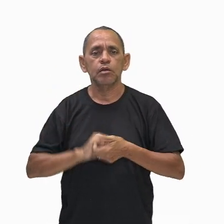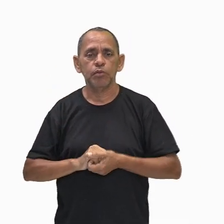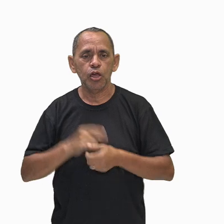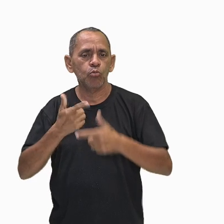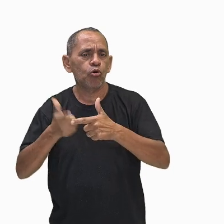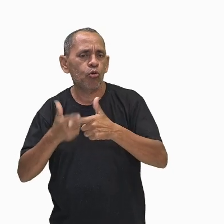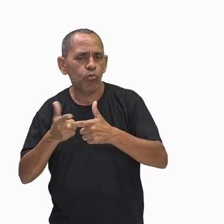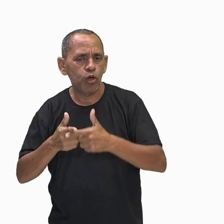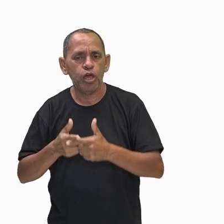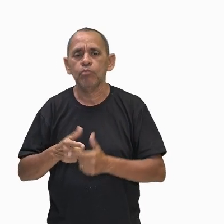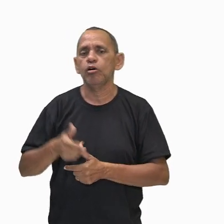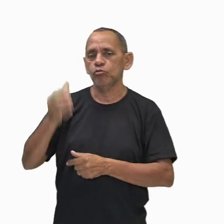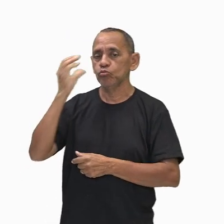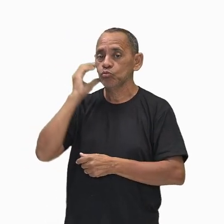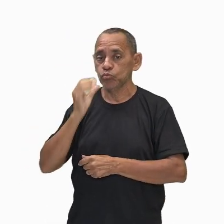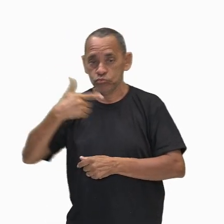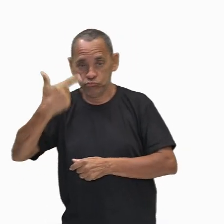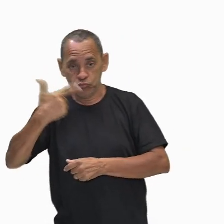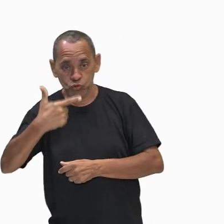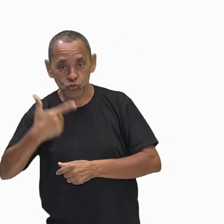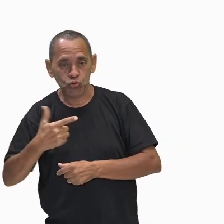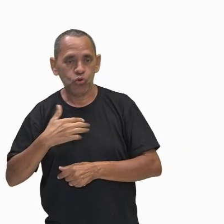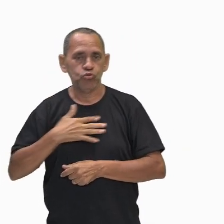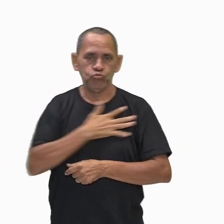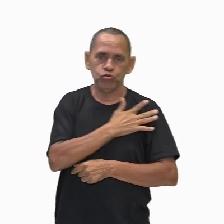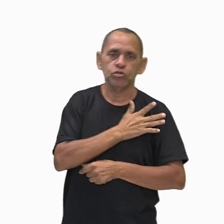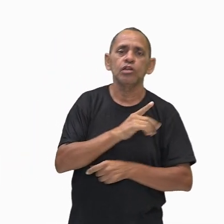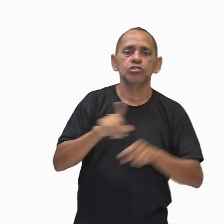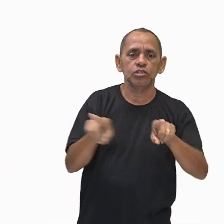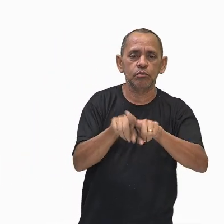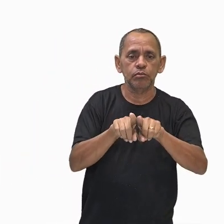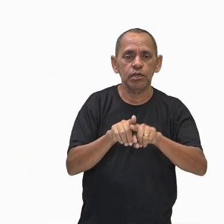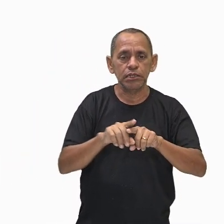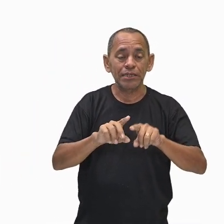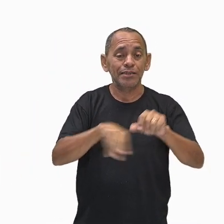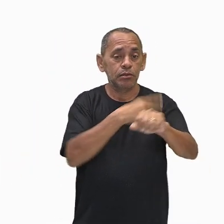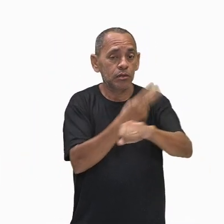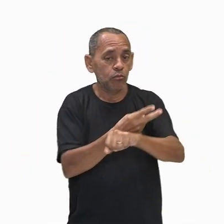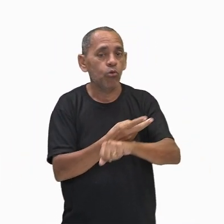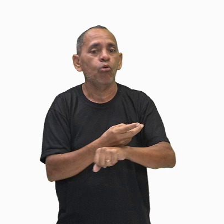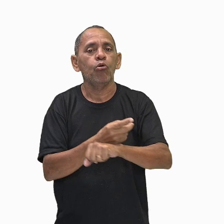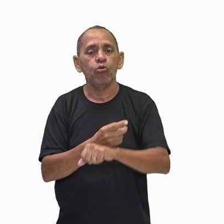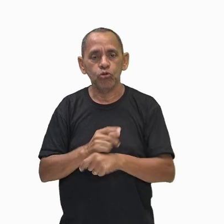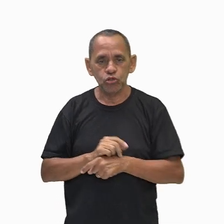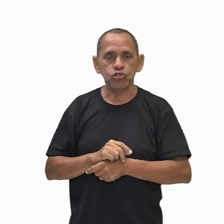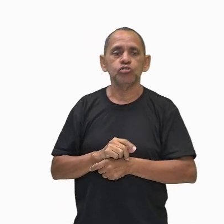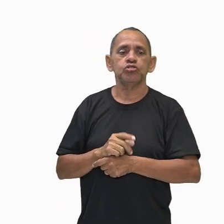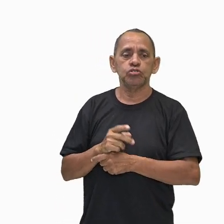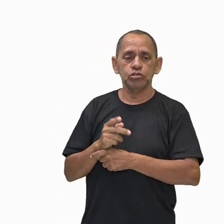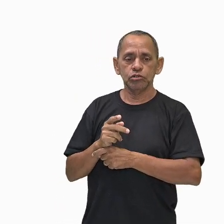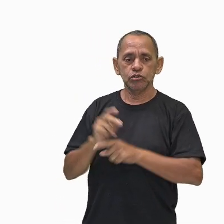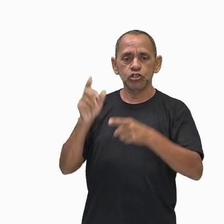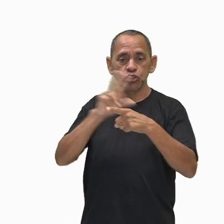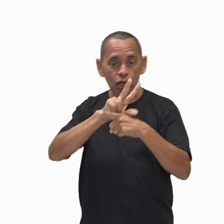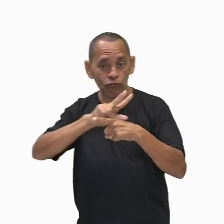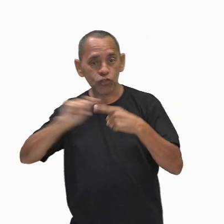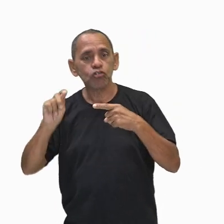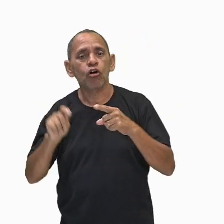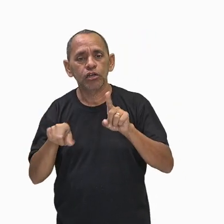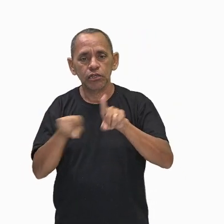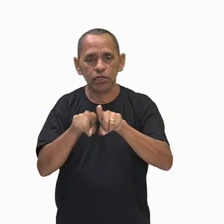II e os militares. Após, então, a vitória na Guerra do Paraguai, o exército brasileiro passou a querer maior